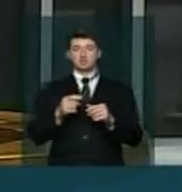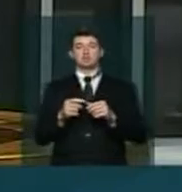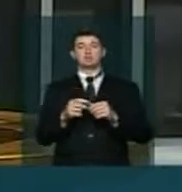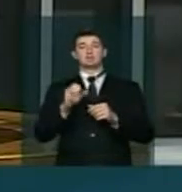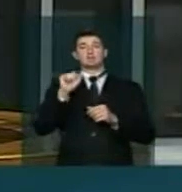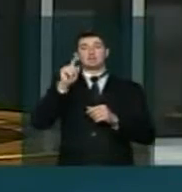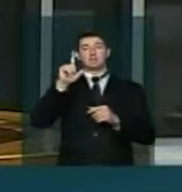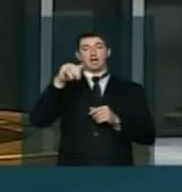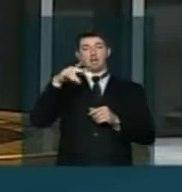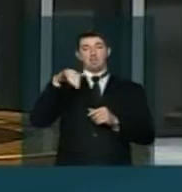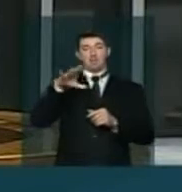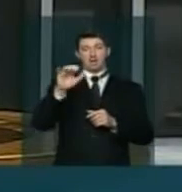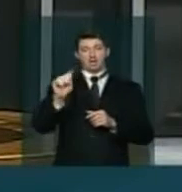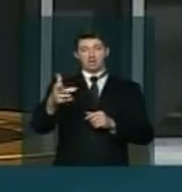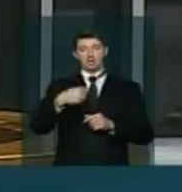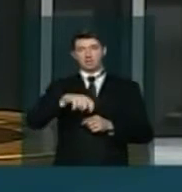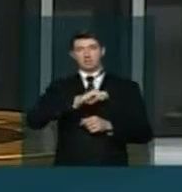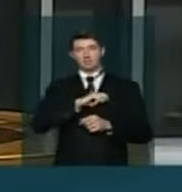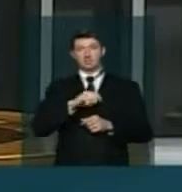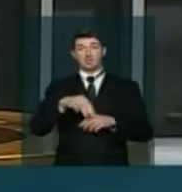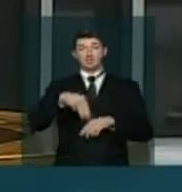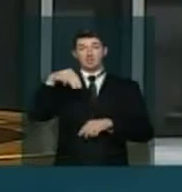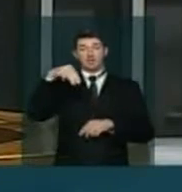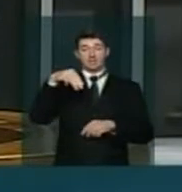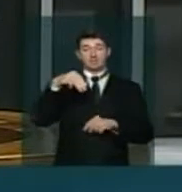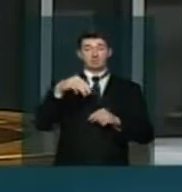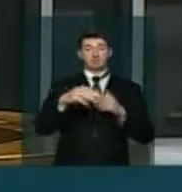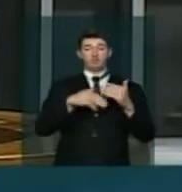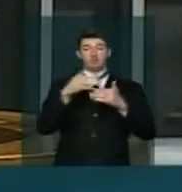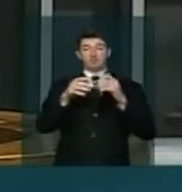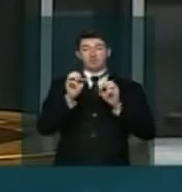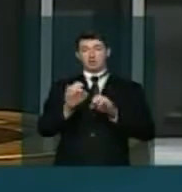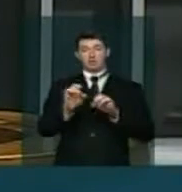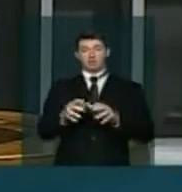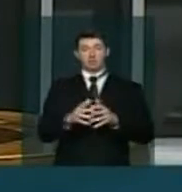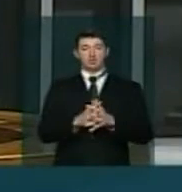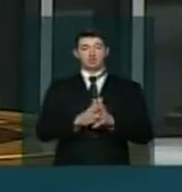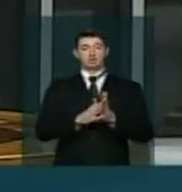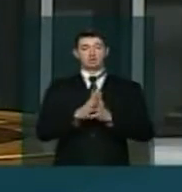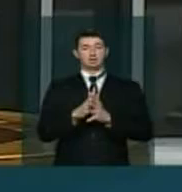de Salamanca, na Espanha, Mestre em Desenvolvimento Educacional pela